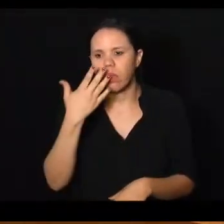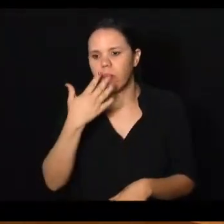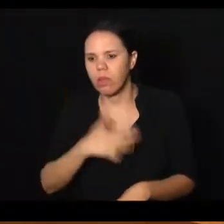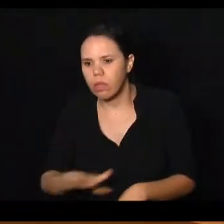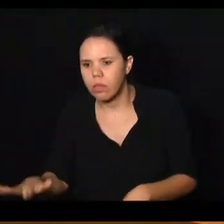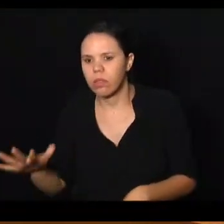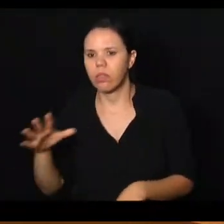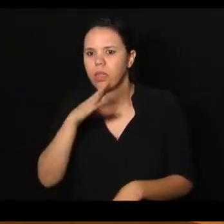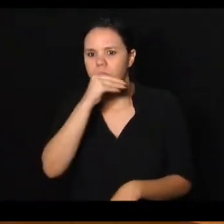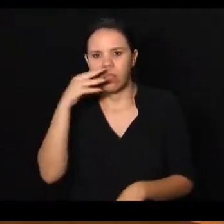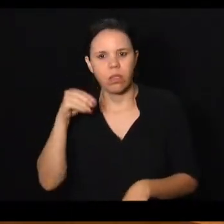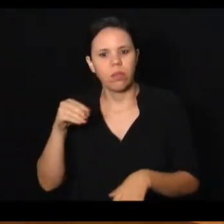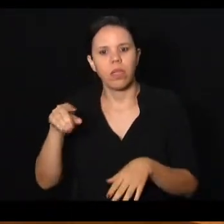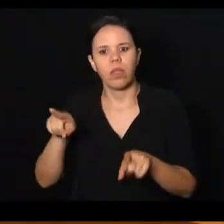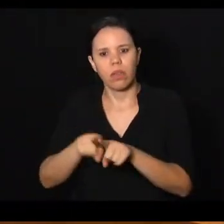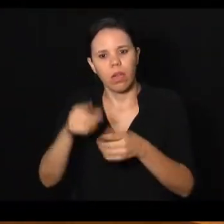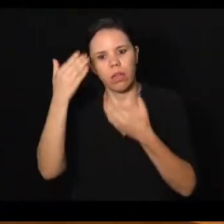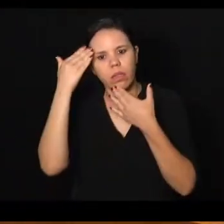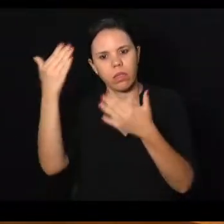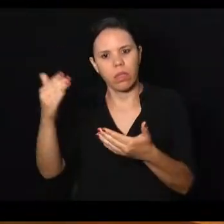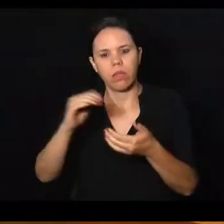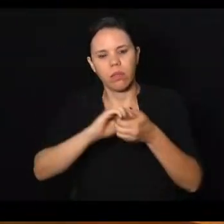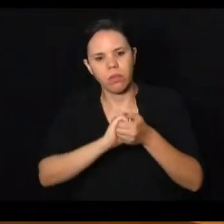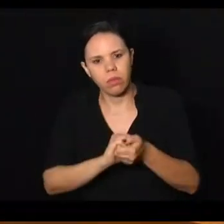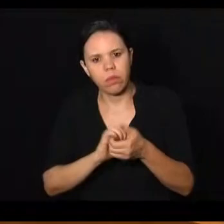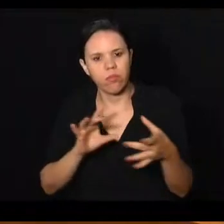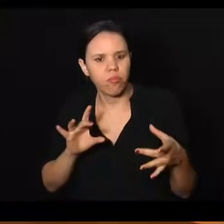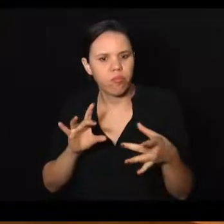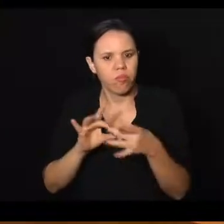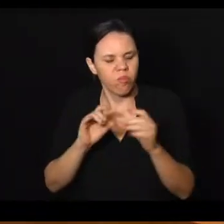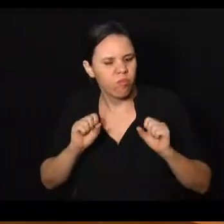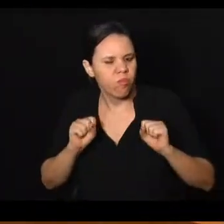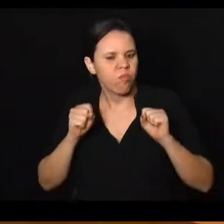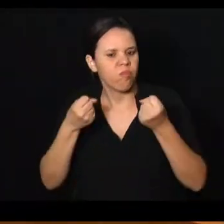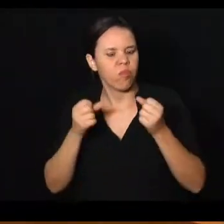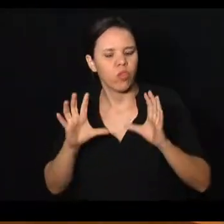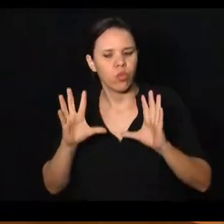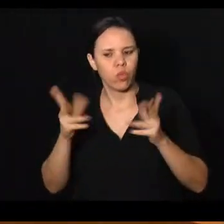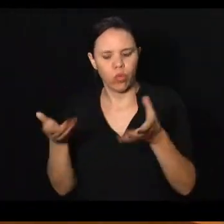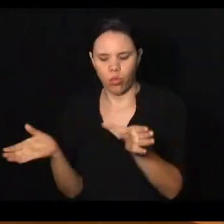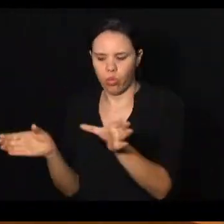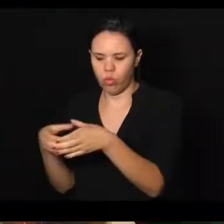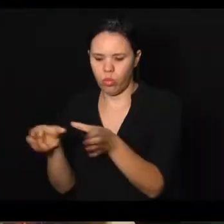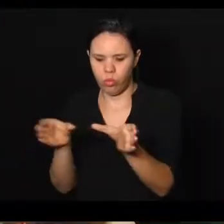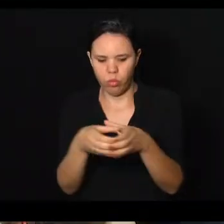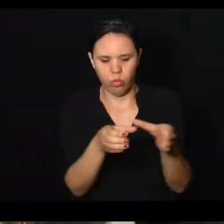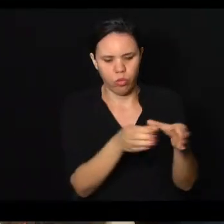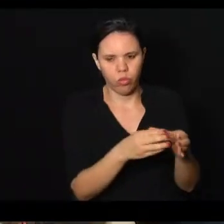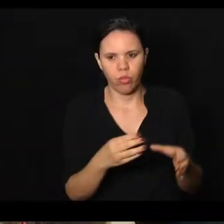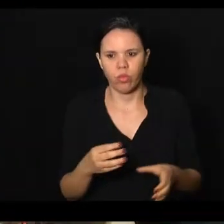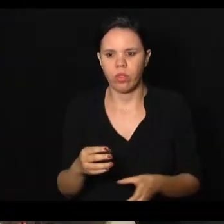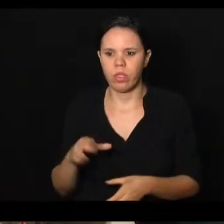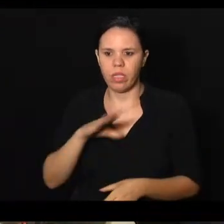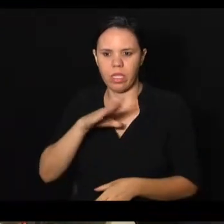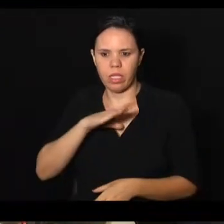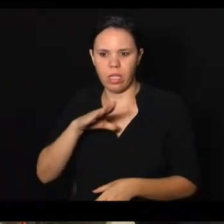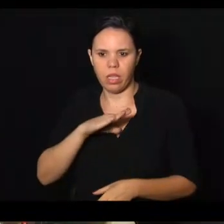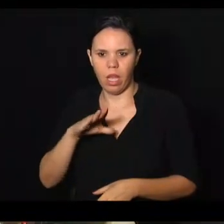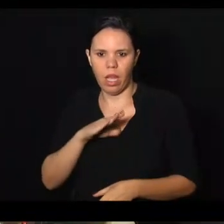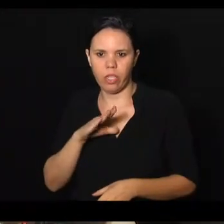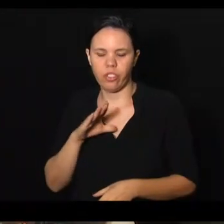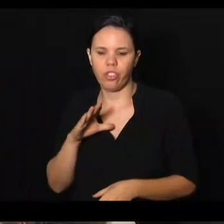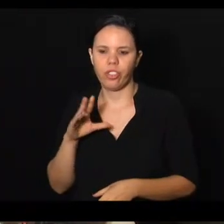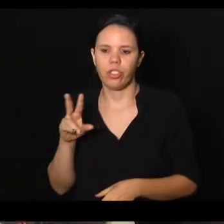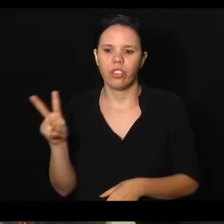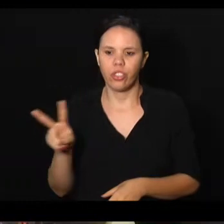emenda parlamentar que vem fortalecer todos os conselhos, né, de Valinhos, de